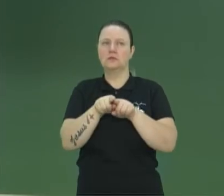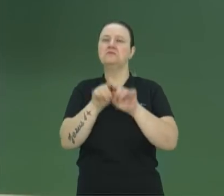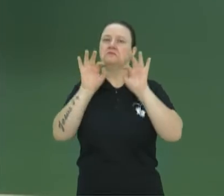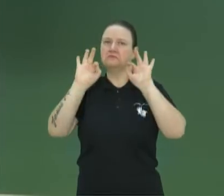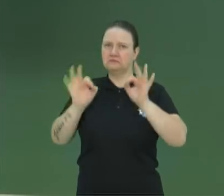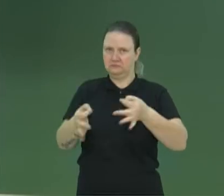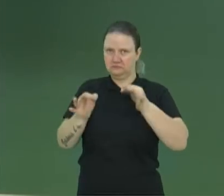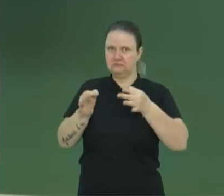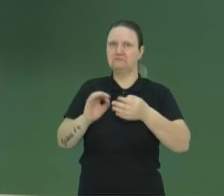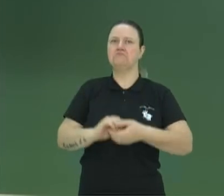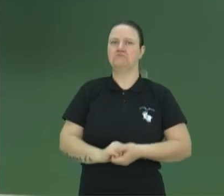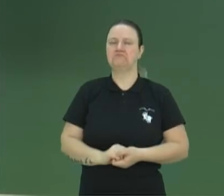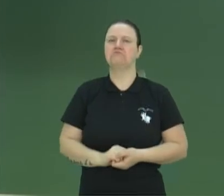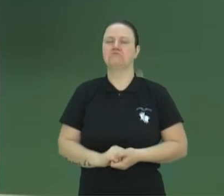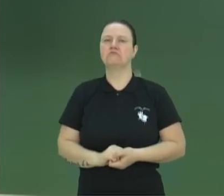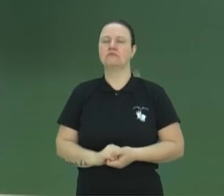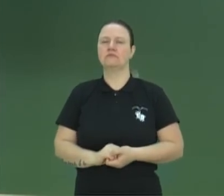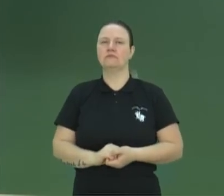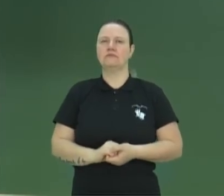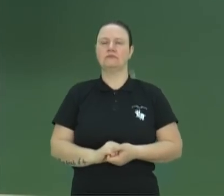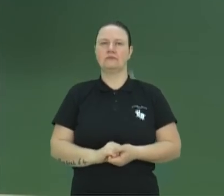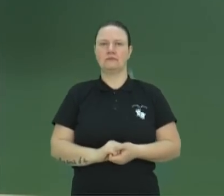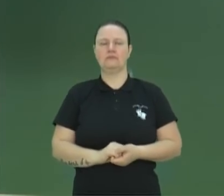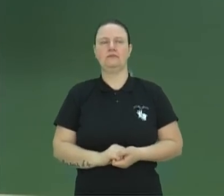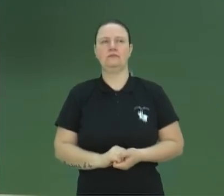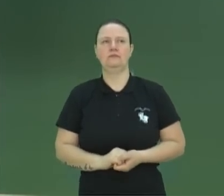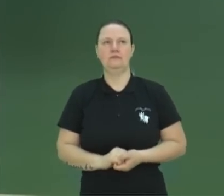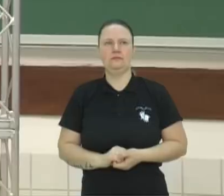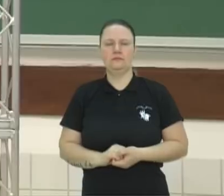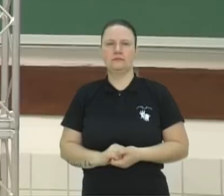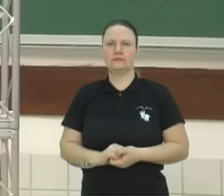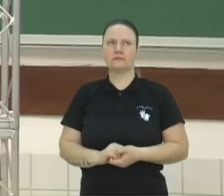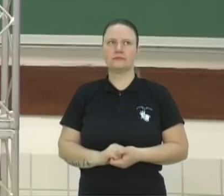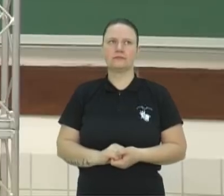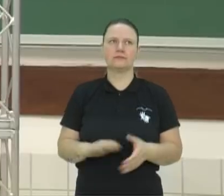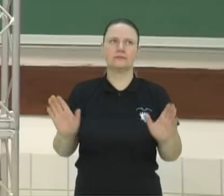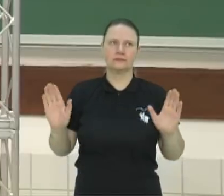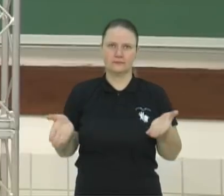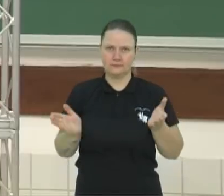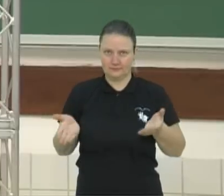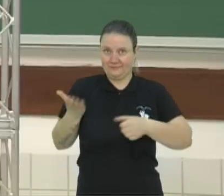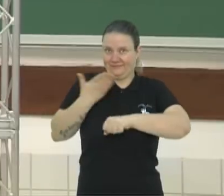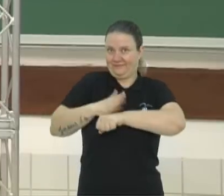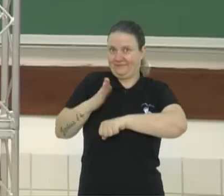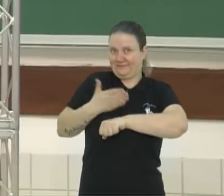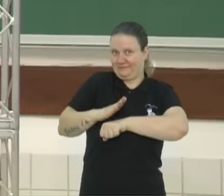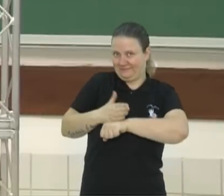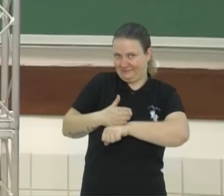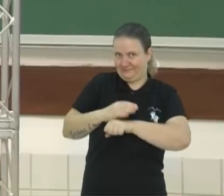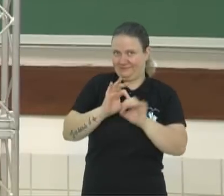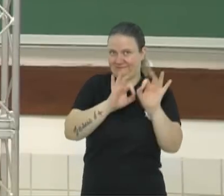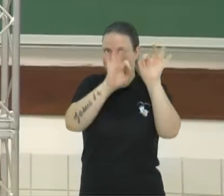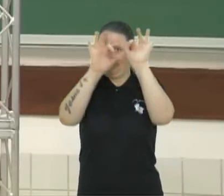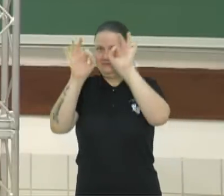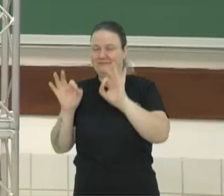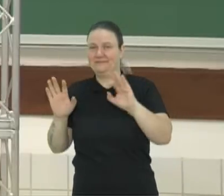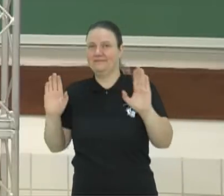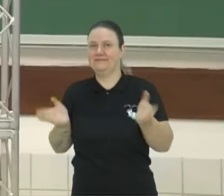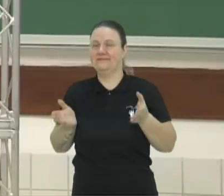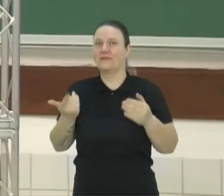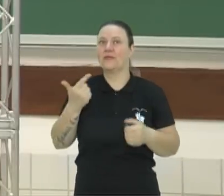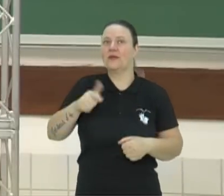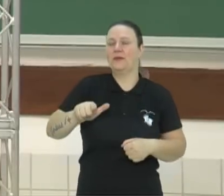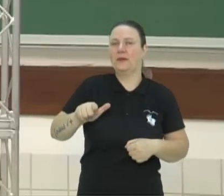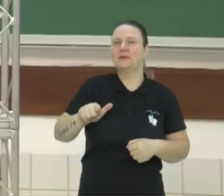matriz identidade, se configura com esse nome aí, tudo bem? Então agora aqui dando continuidade, né, a gente vai ter mais